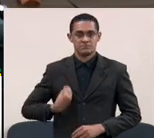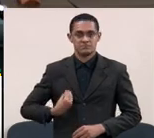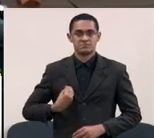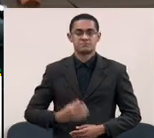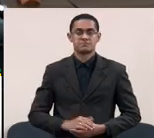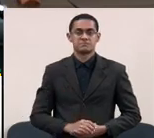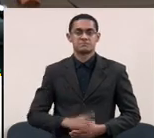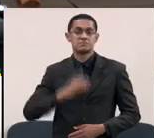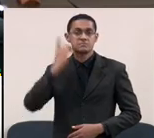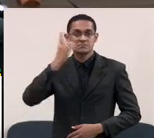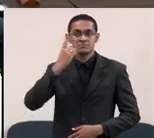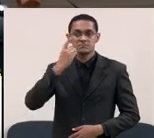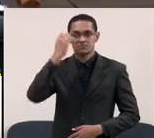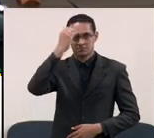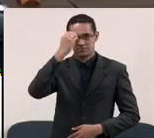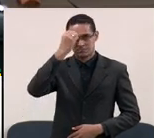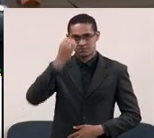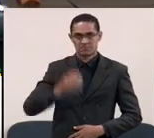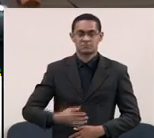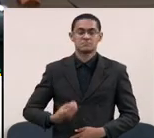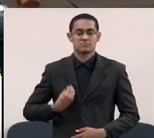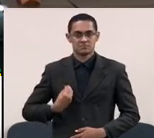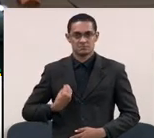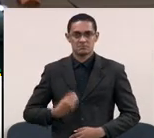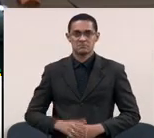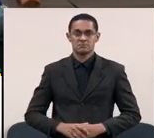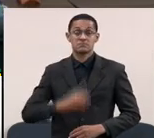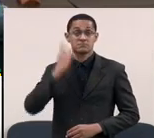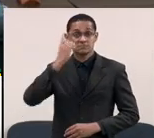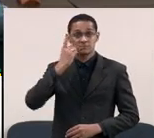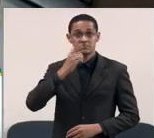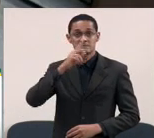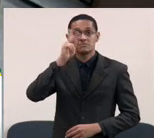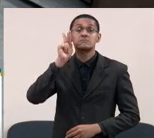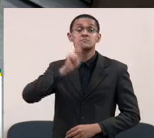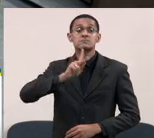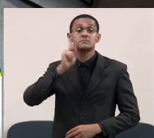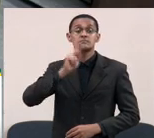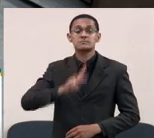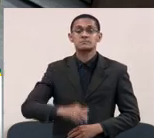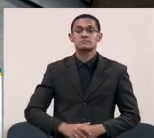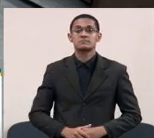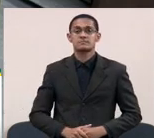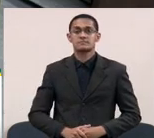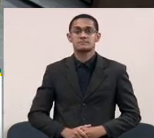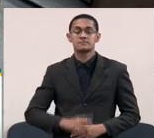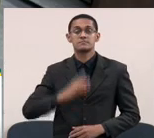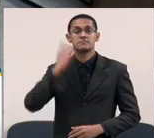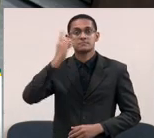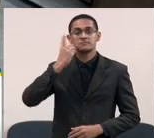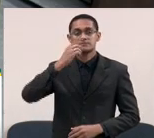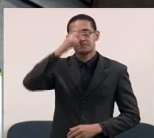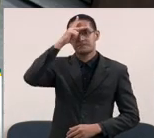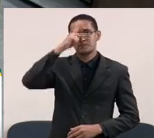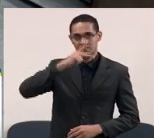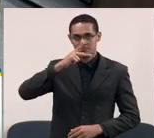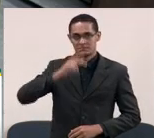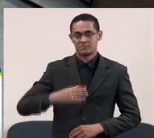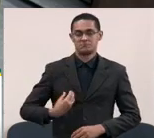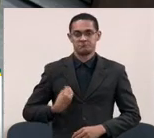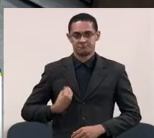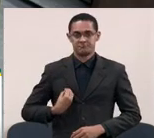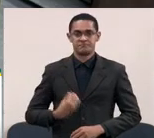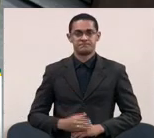Presente. Deputado Oliveira Santos, do Republicanos, presente. Deputado Paulinho Ramos, do PL. Deputado Paulo Ramos, do PSOL.